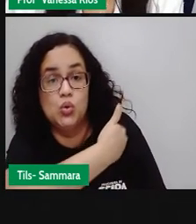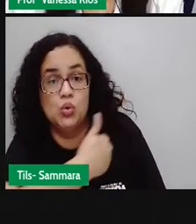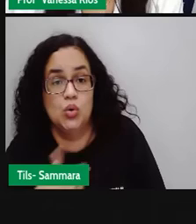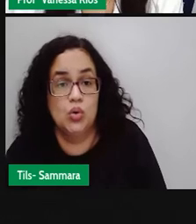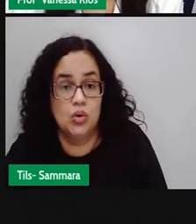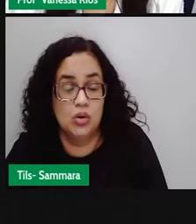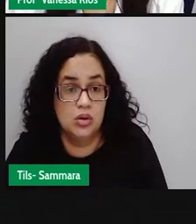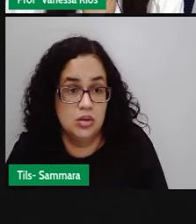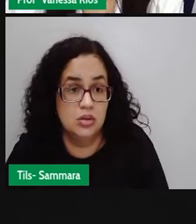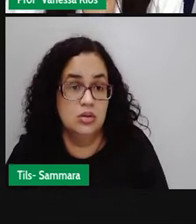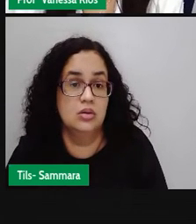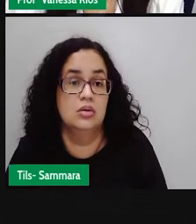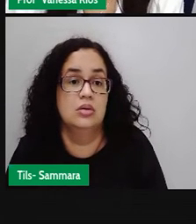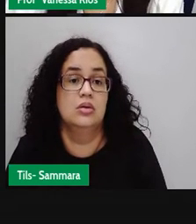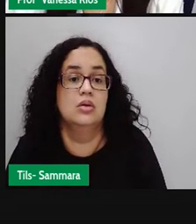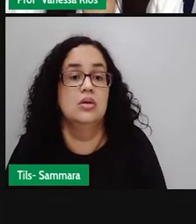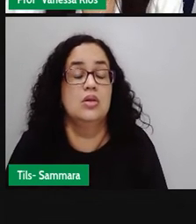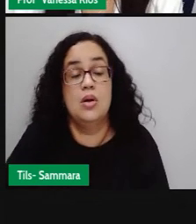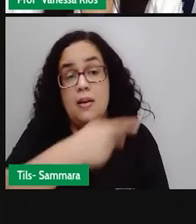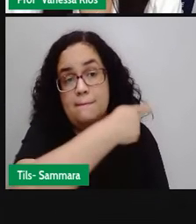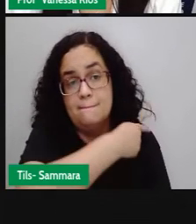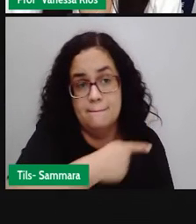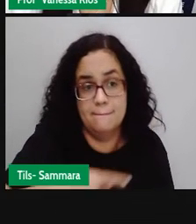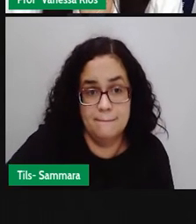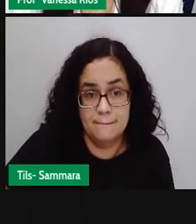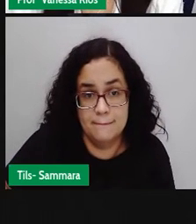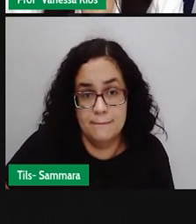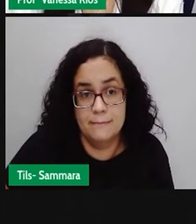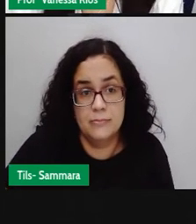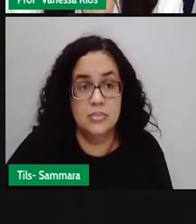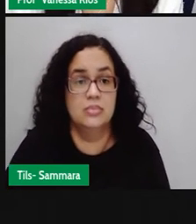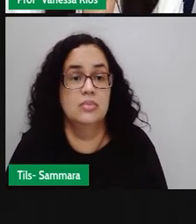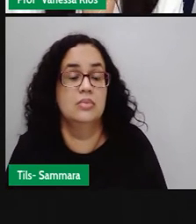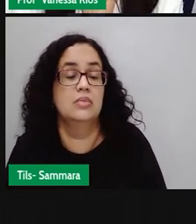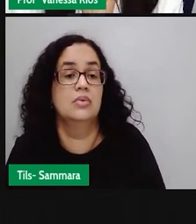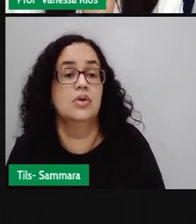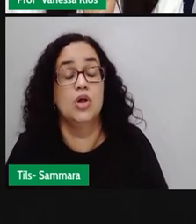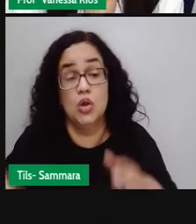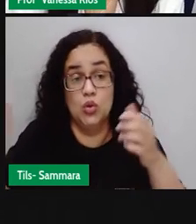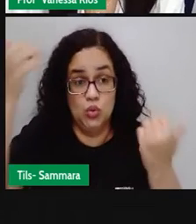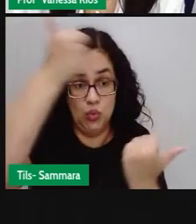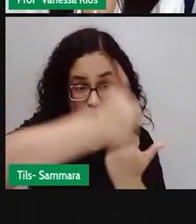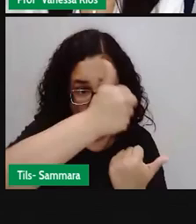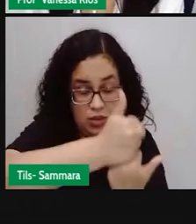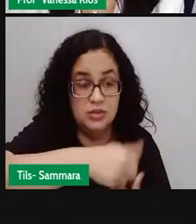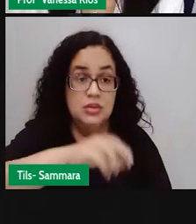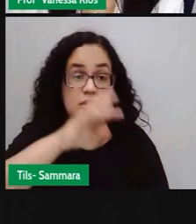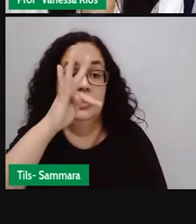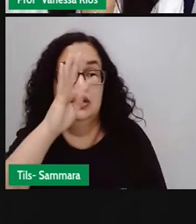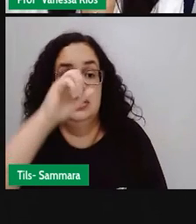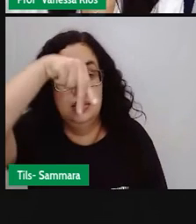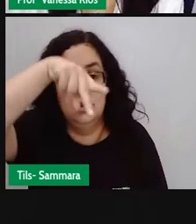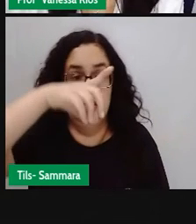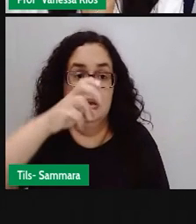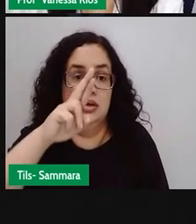de José Sarney, do presidente que tomou posse aí no lugar de Tancredo Neves.